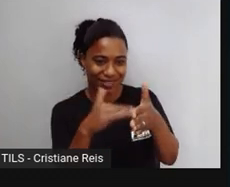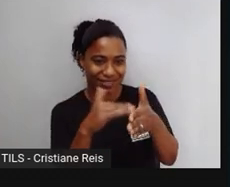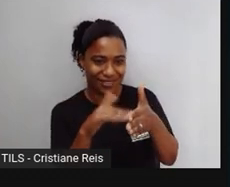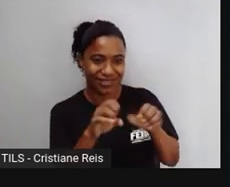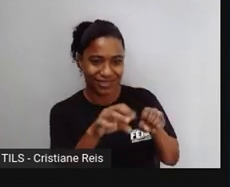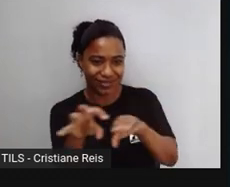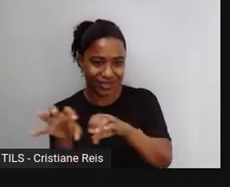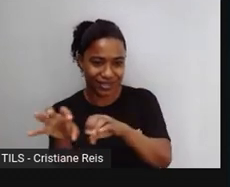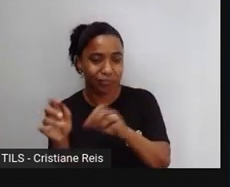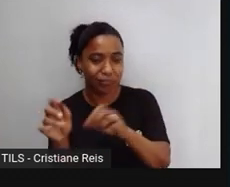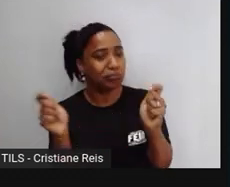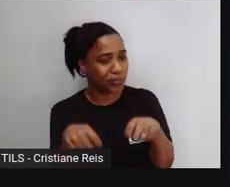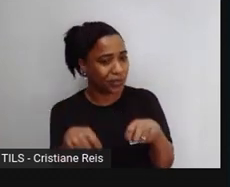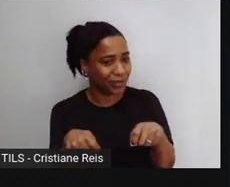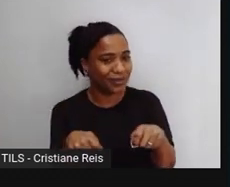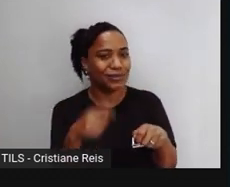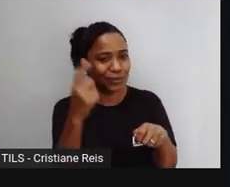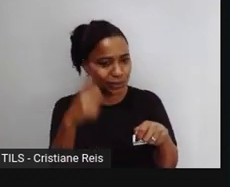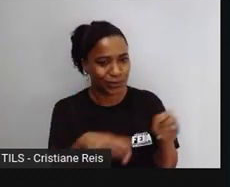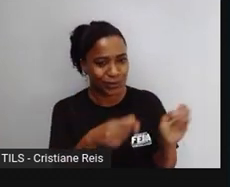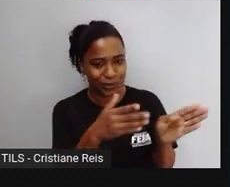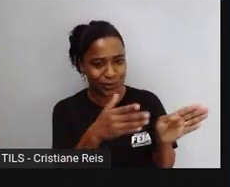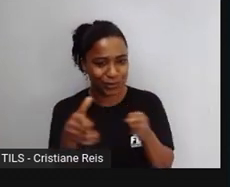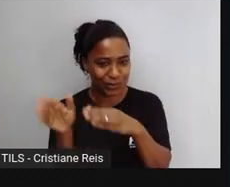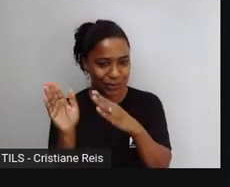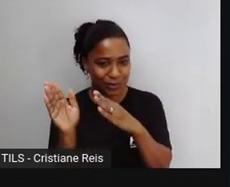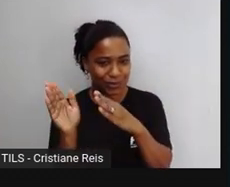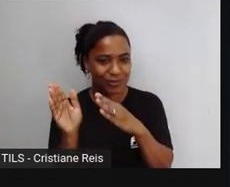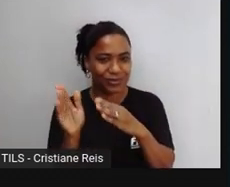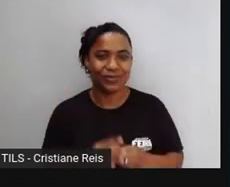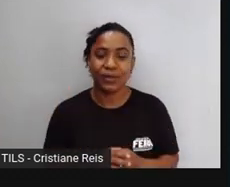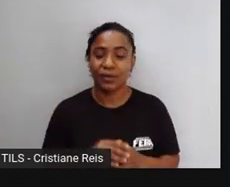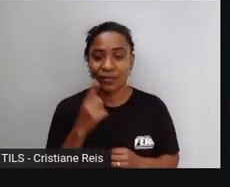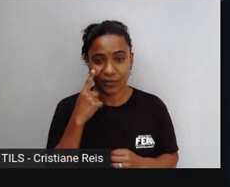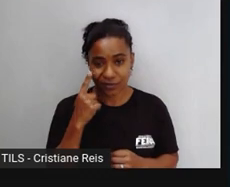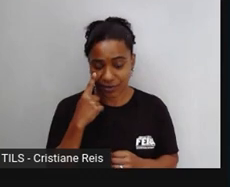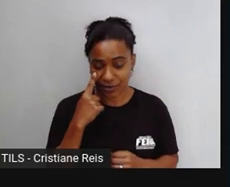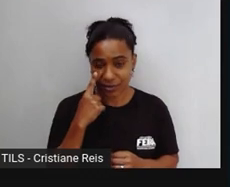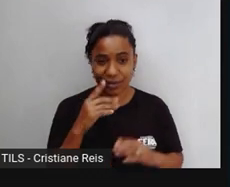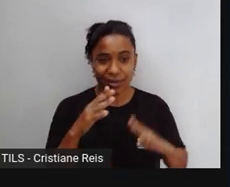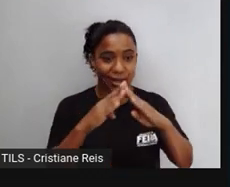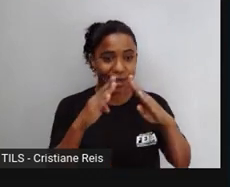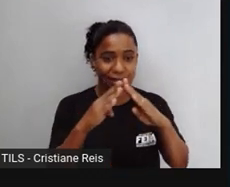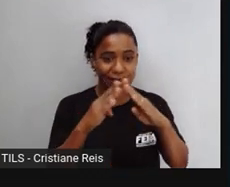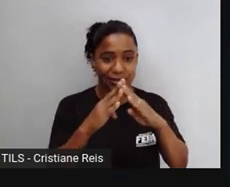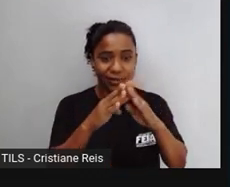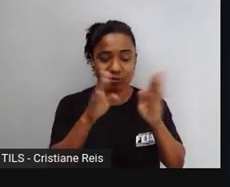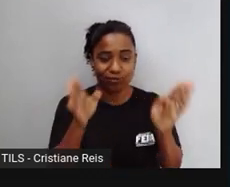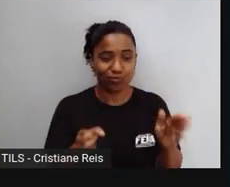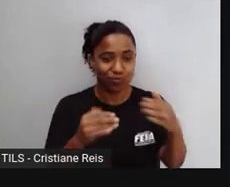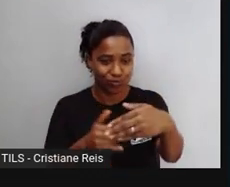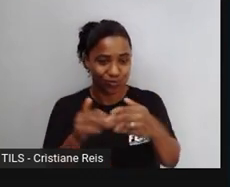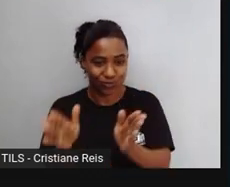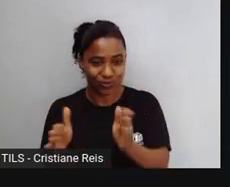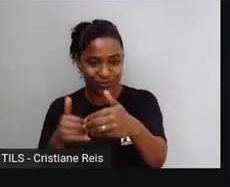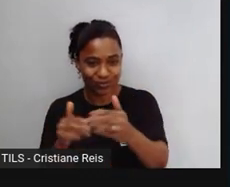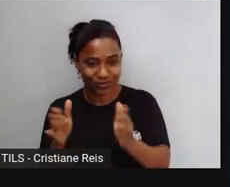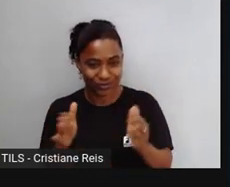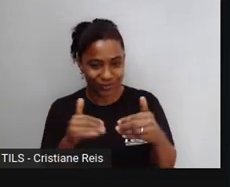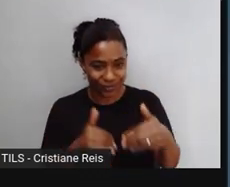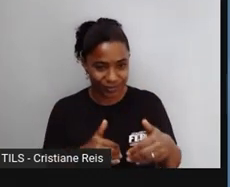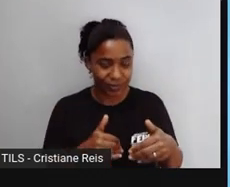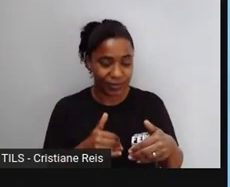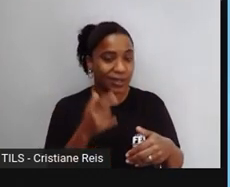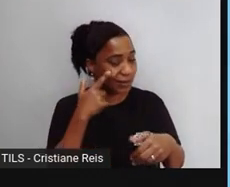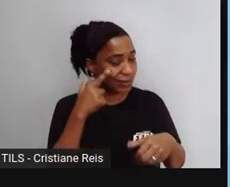partes da casa. Então, vocês têm aqui um questionário de múltipla escolha com tempo e linhas de vida e uma rodada de bônus